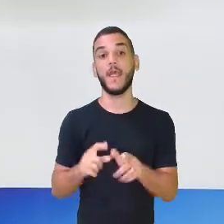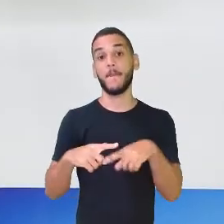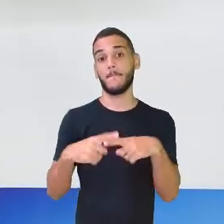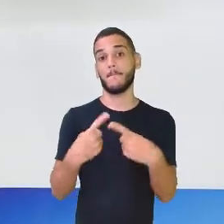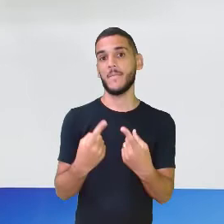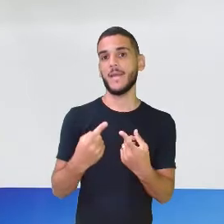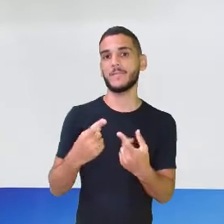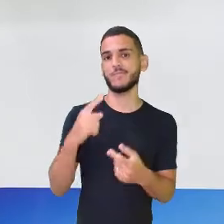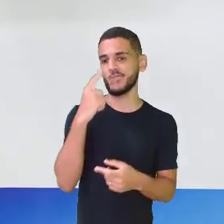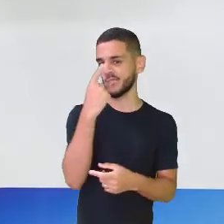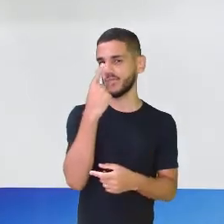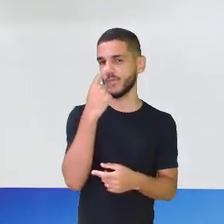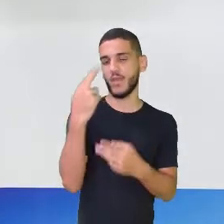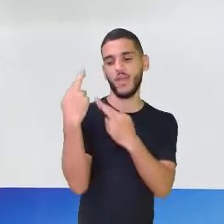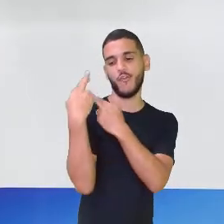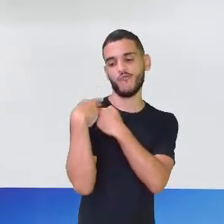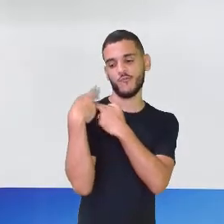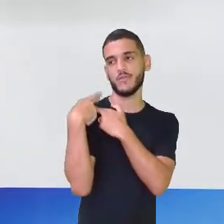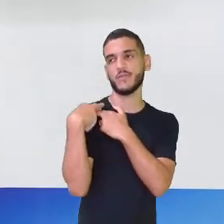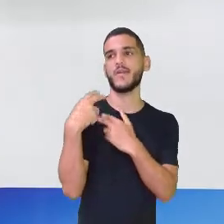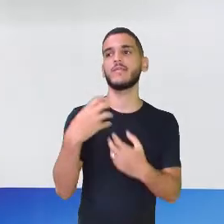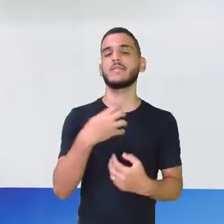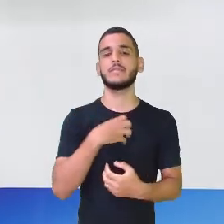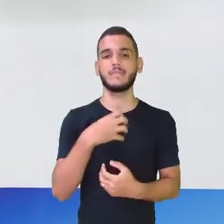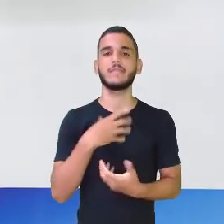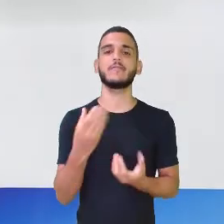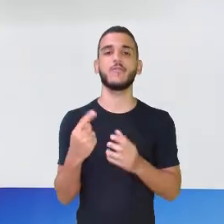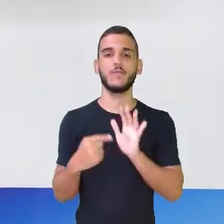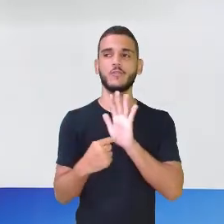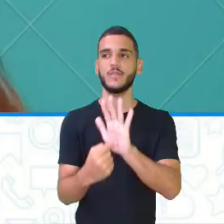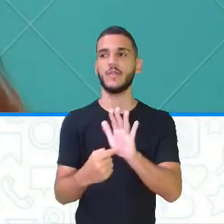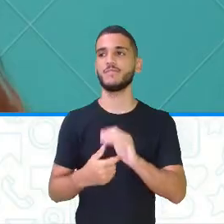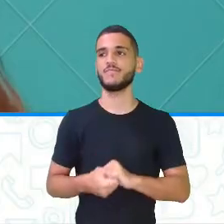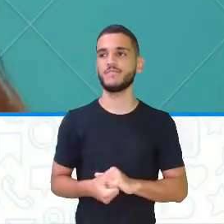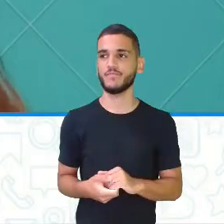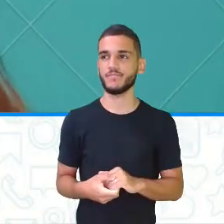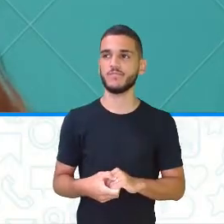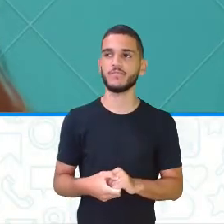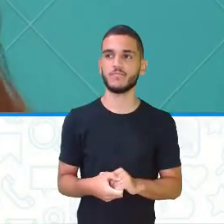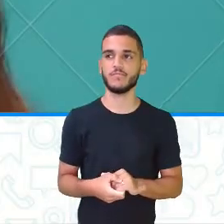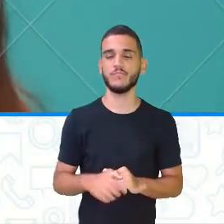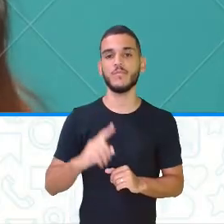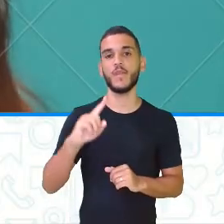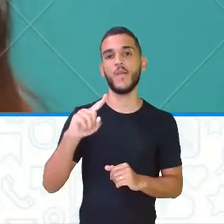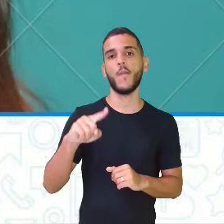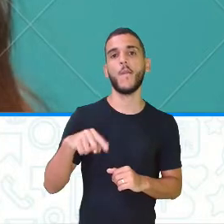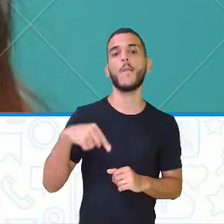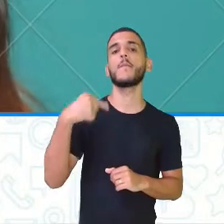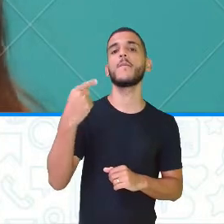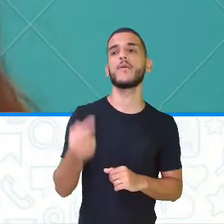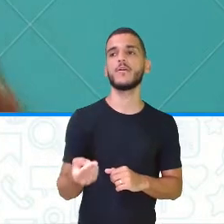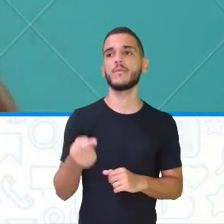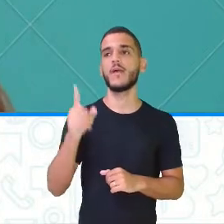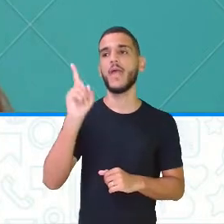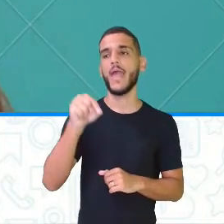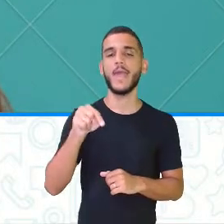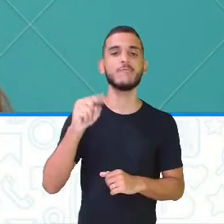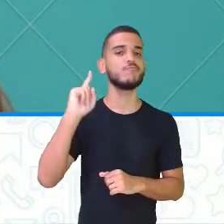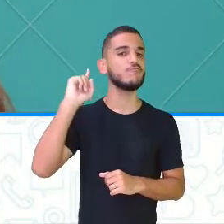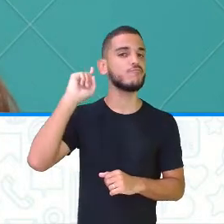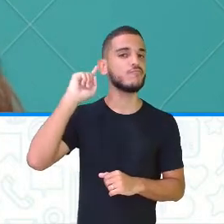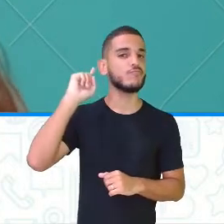essa sensação pra gente, esse sentido. E o próximo que eu coloquei para vocês aqui foi a audição, ó. Bota o vídeo aqui, ó, para